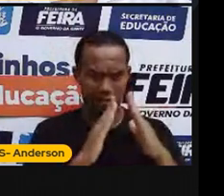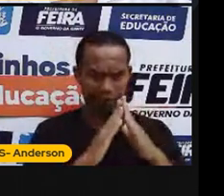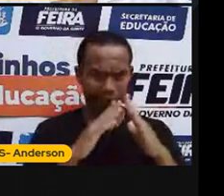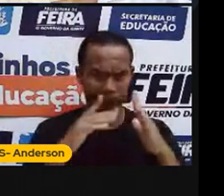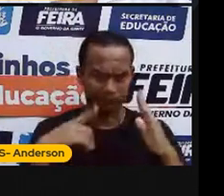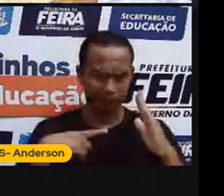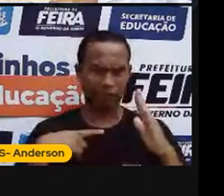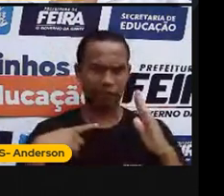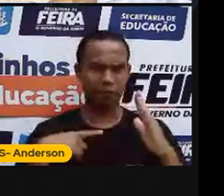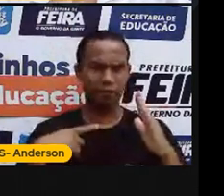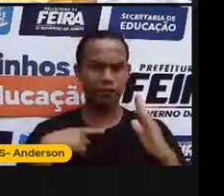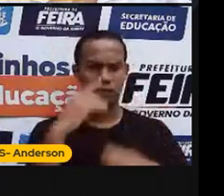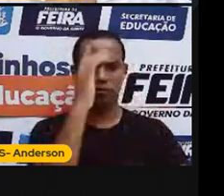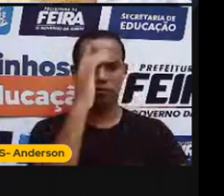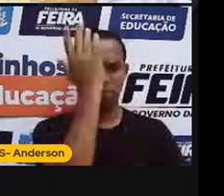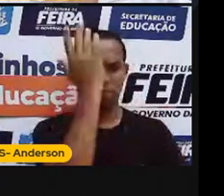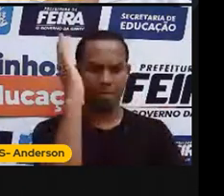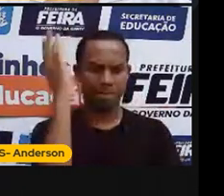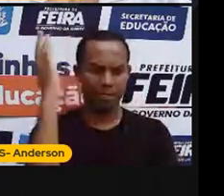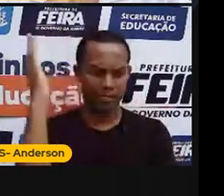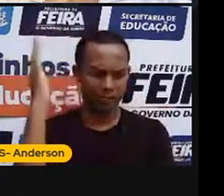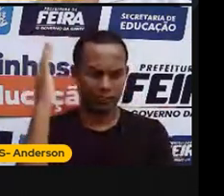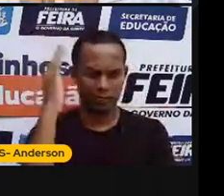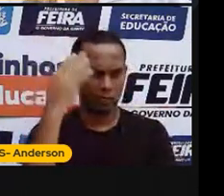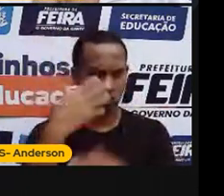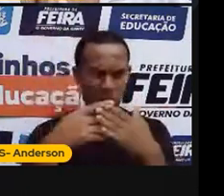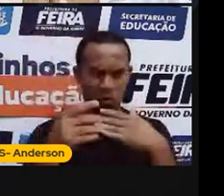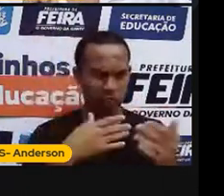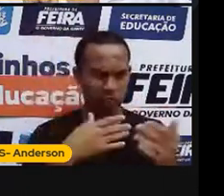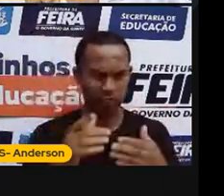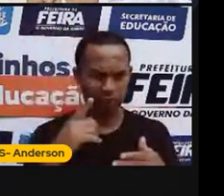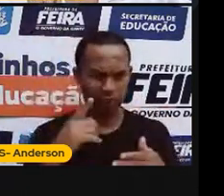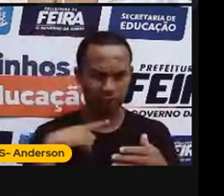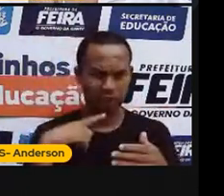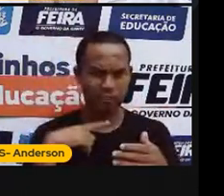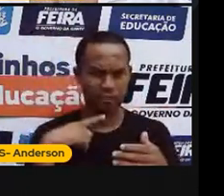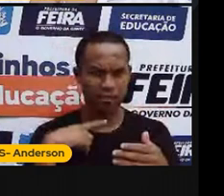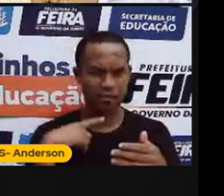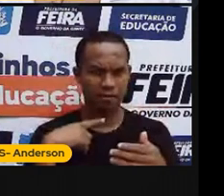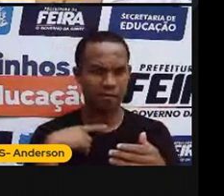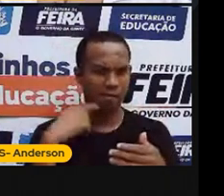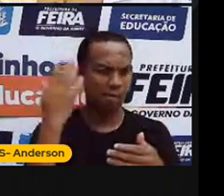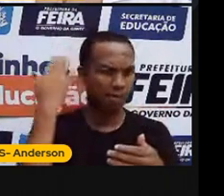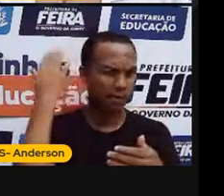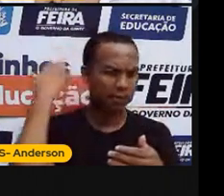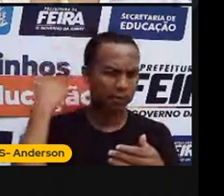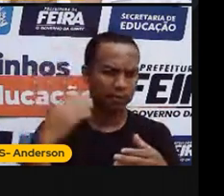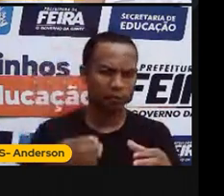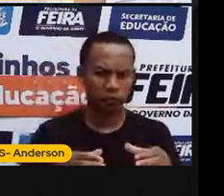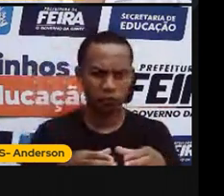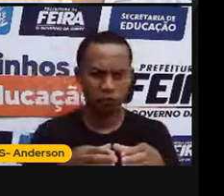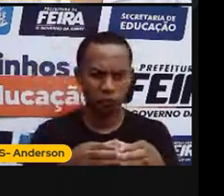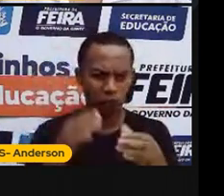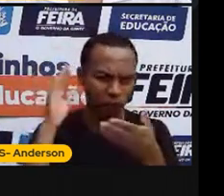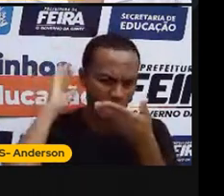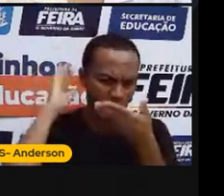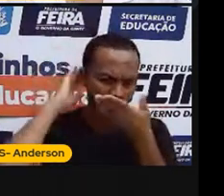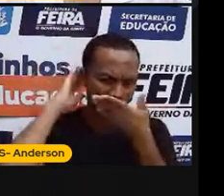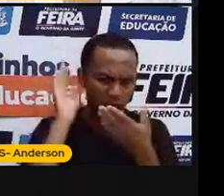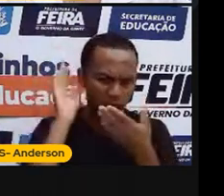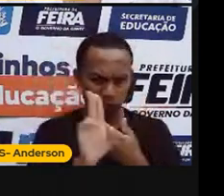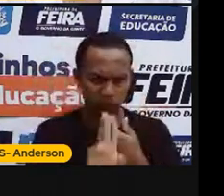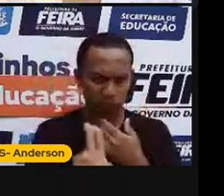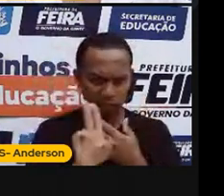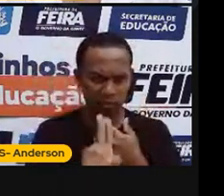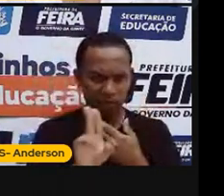planta medicinal? Tem alguma planta que os índios utilizavam lá desde a época da chegada